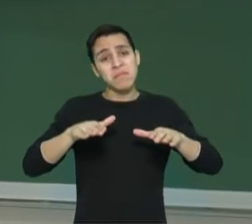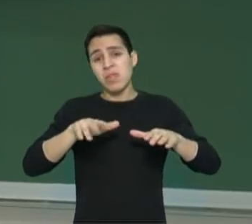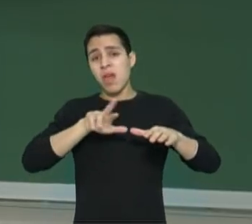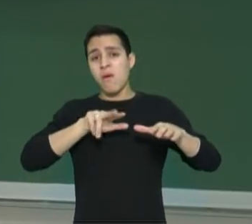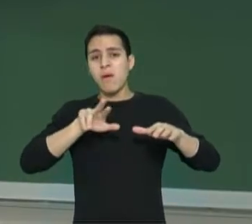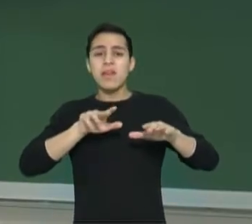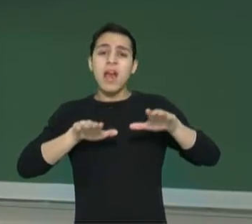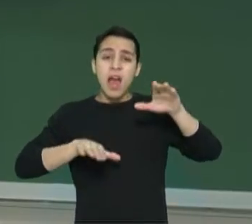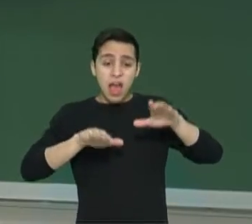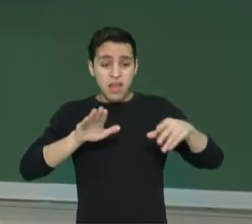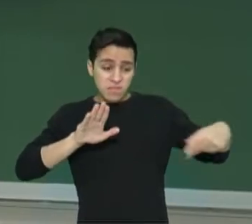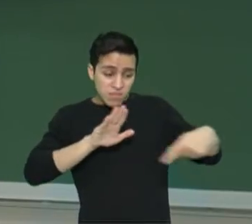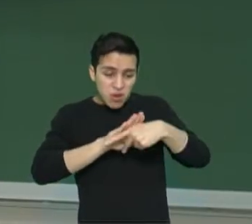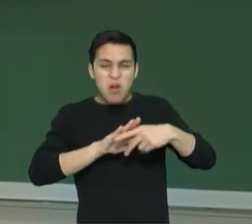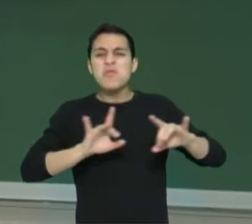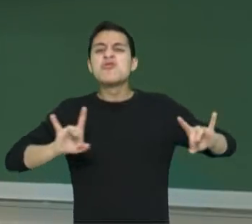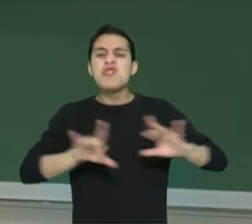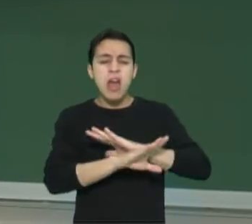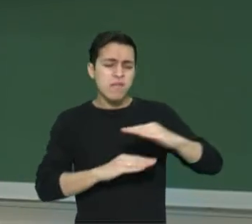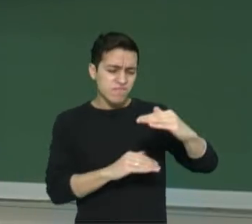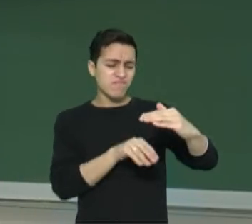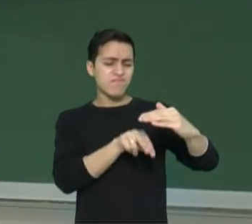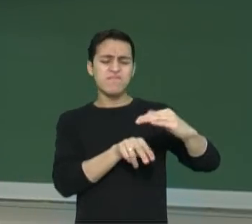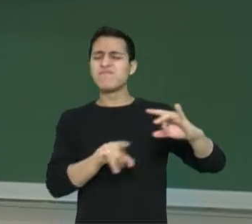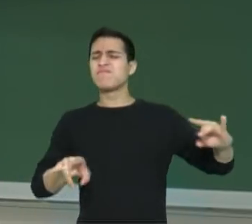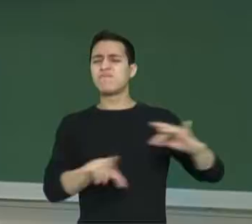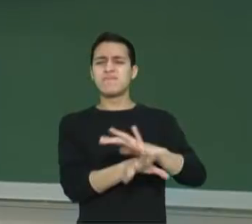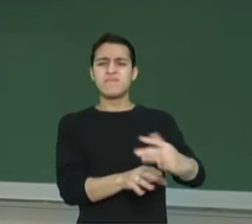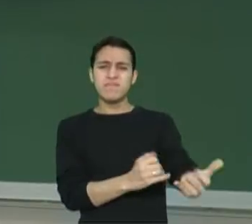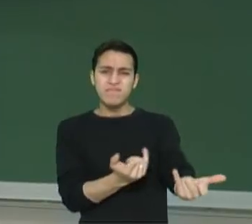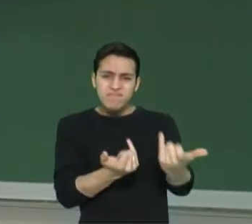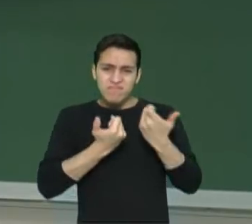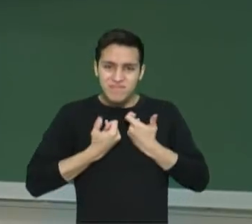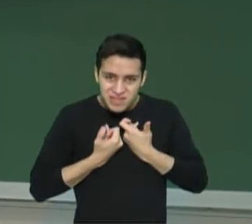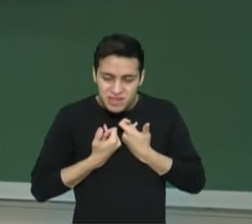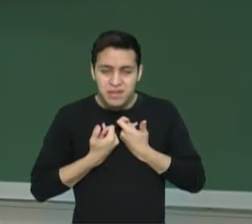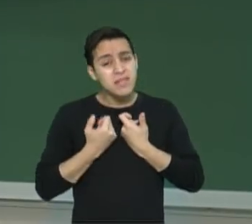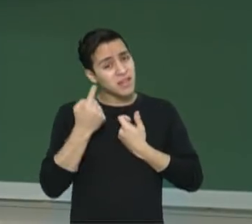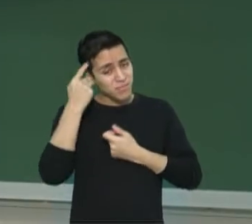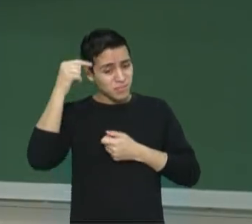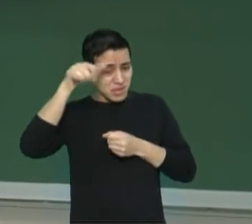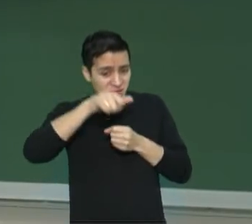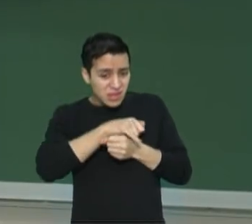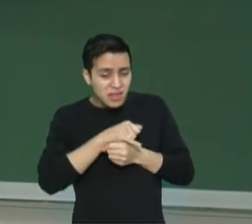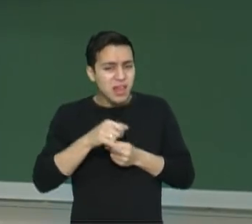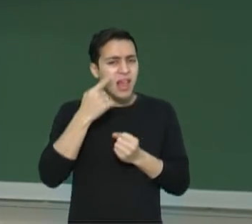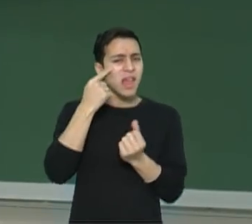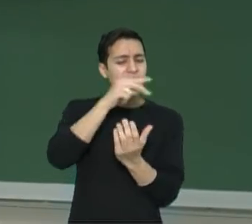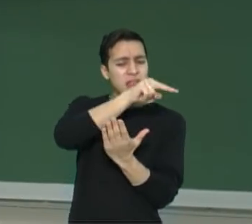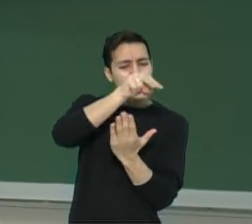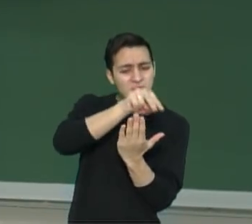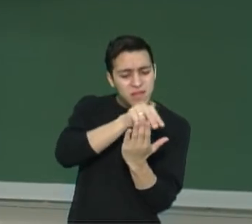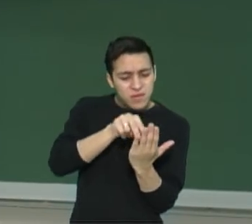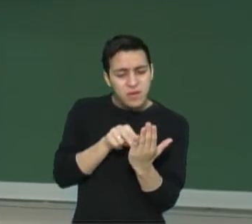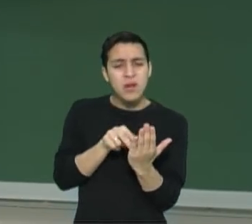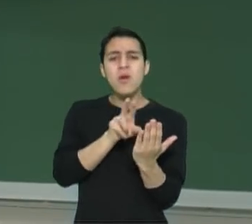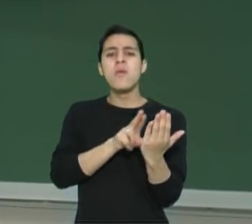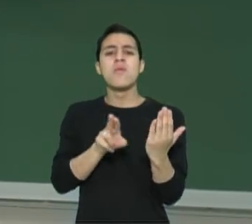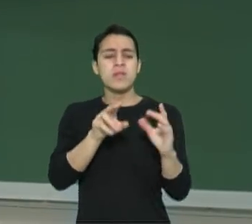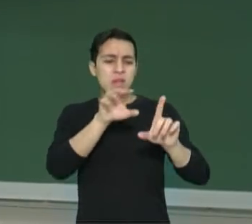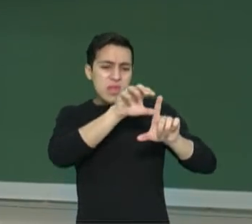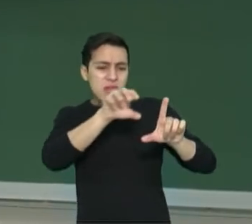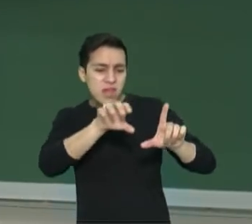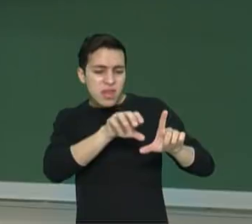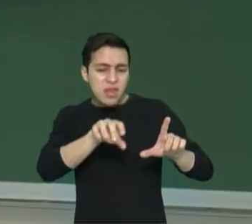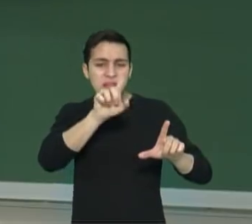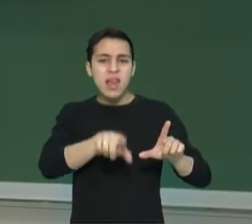às vezes o infográfico basta, né? Então isso também é muito bacana pensar nessa estratégia de leitura e no uso do infográfico como